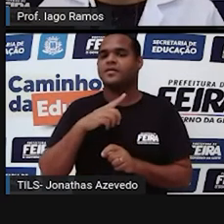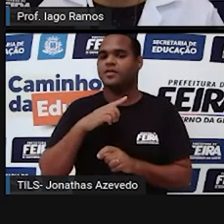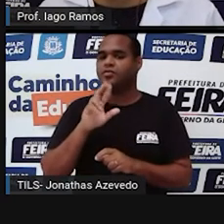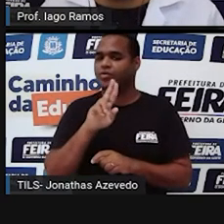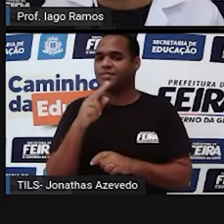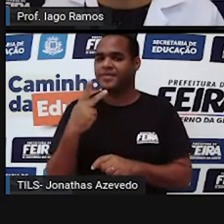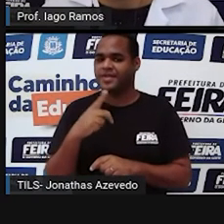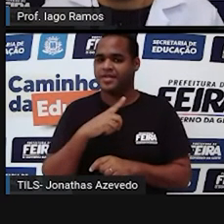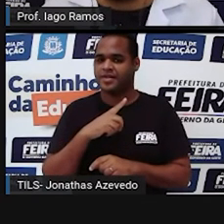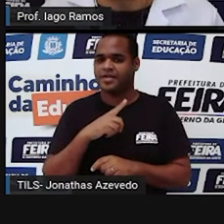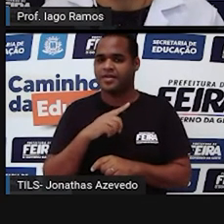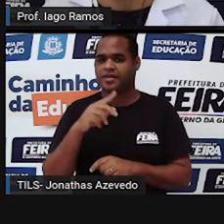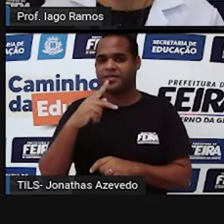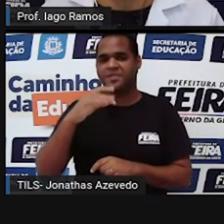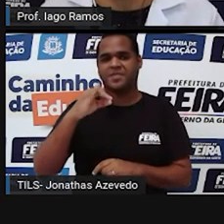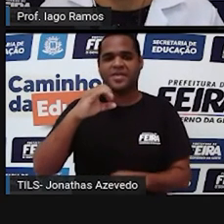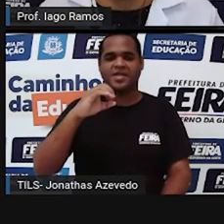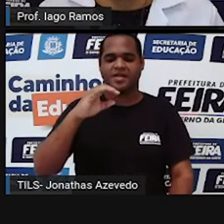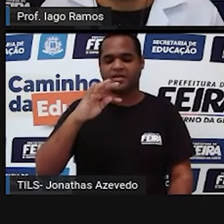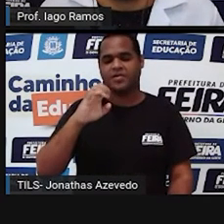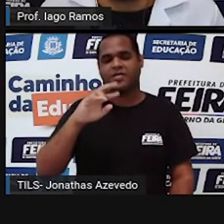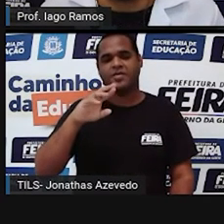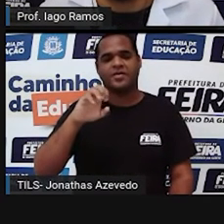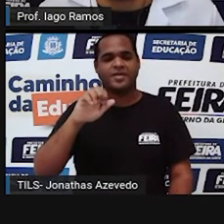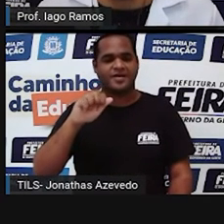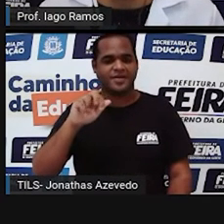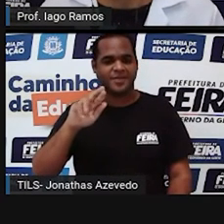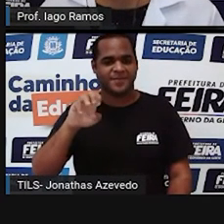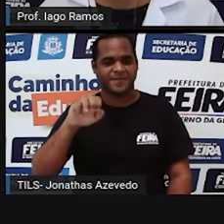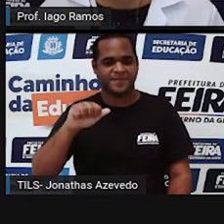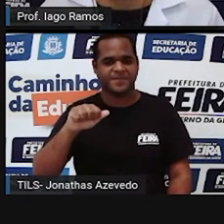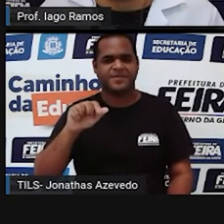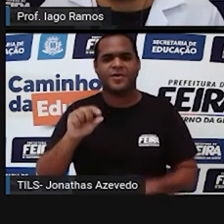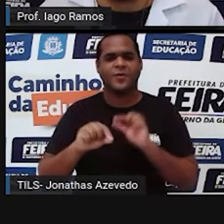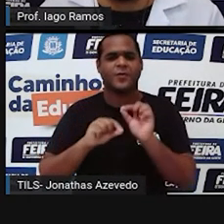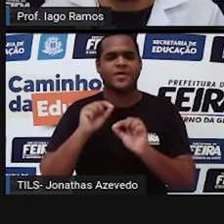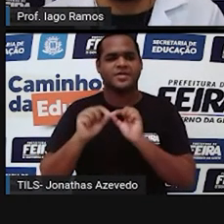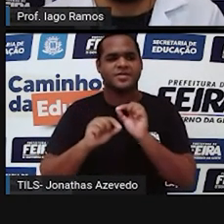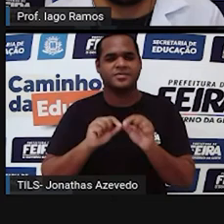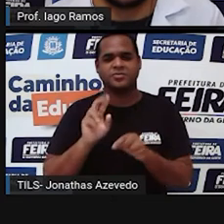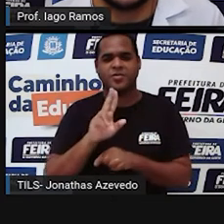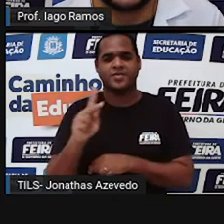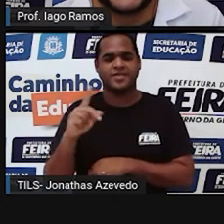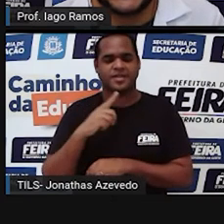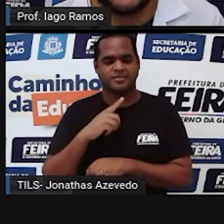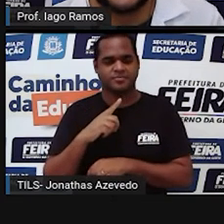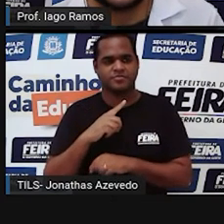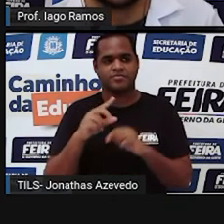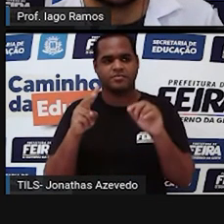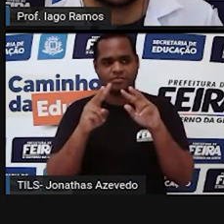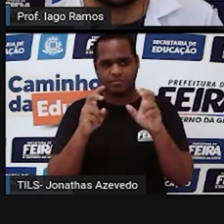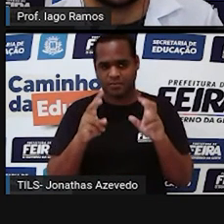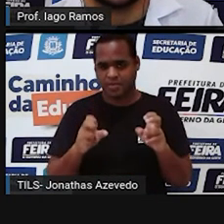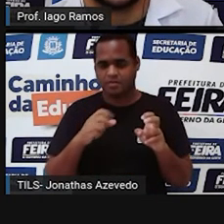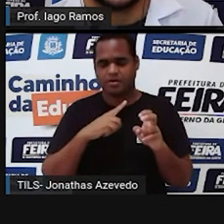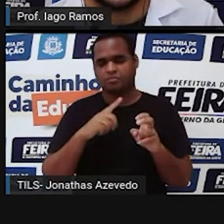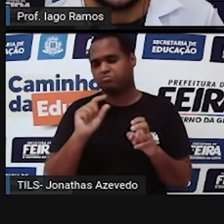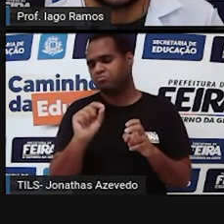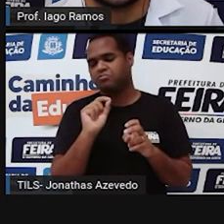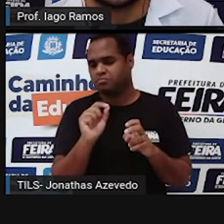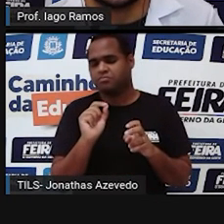Esse é chamado de pictograma, né? Um gráfico de pictogramas. O que é pictograma? São aqueles elementozinhos ali,